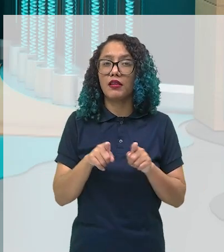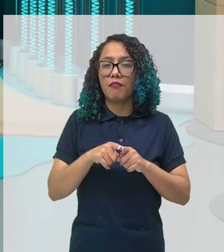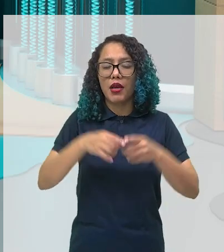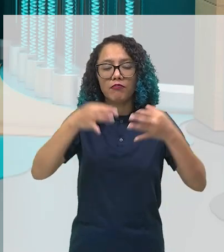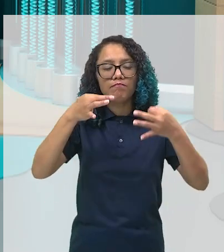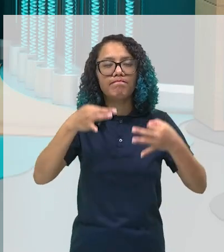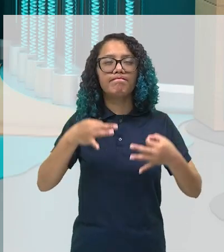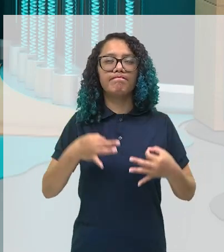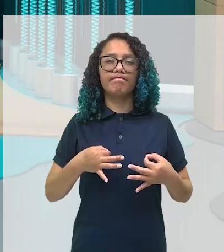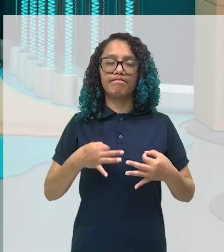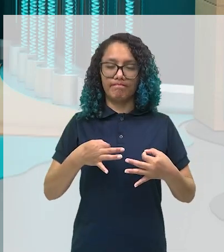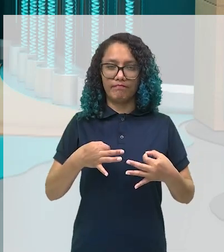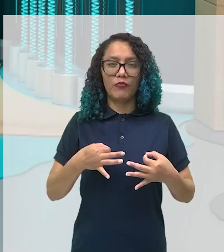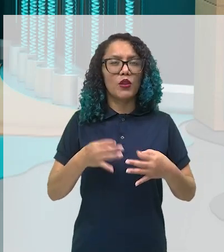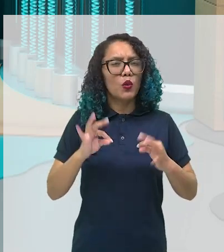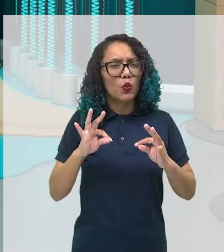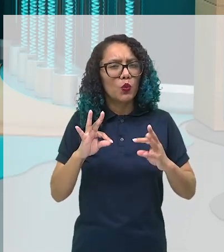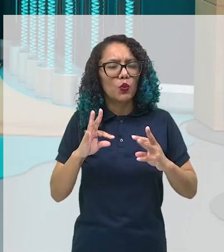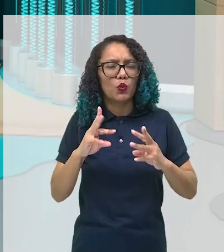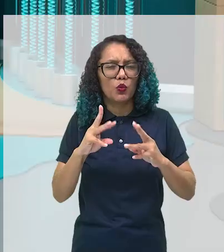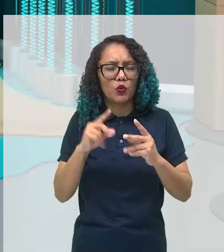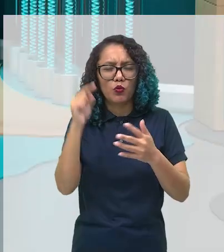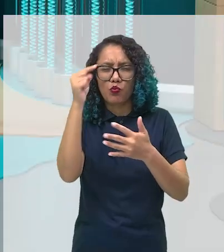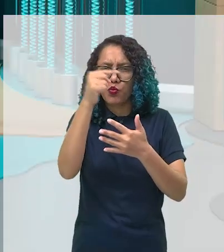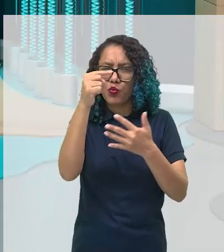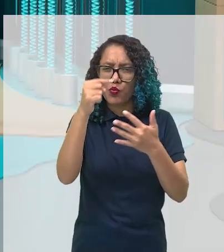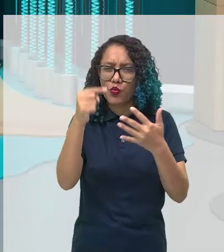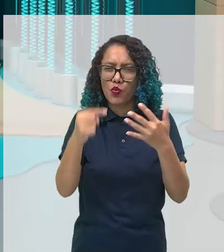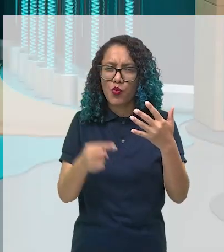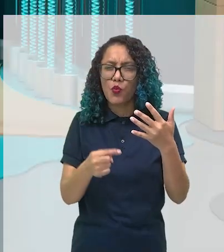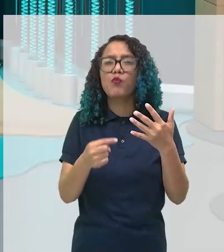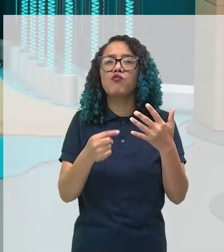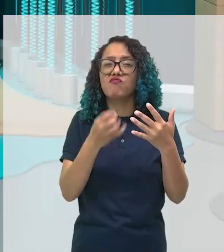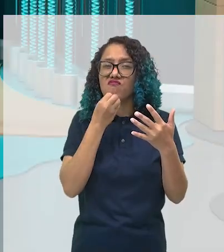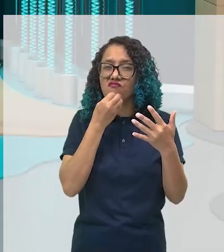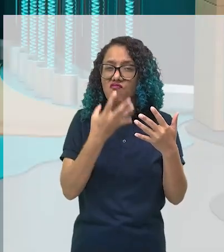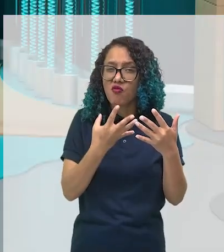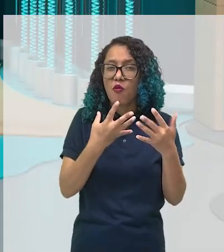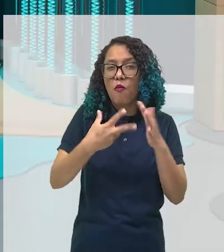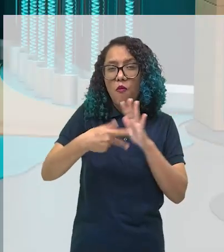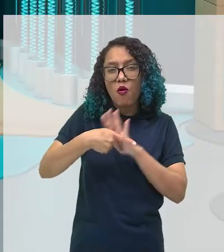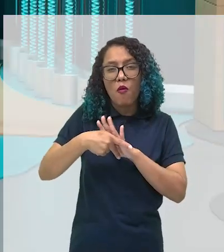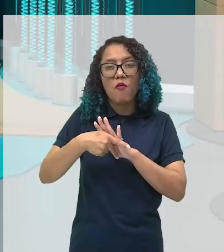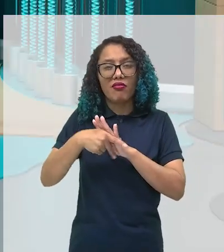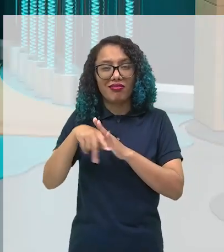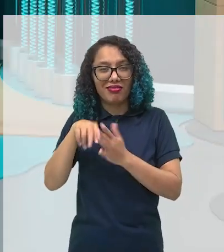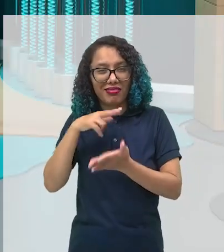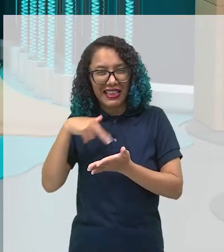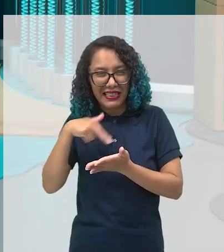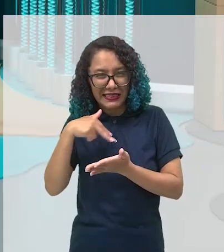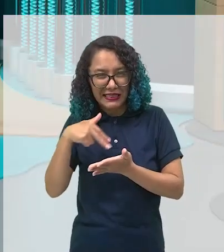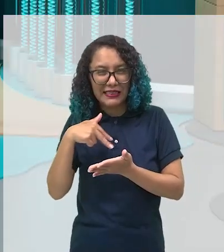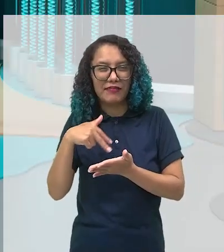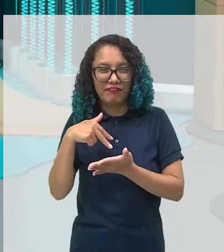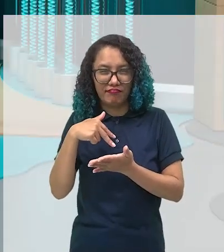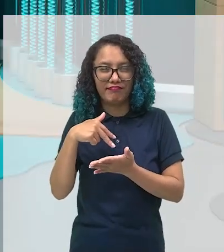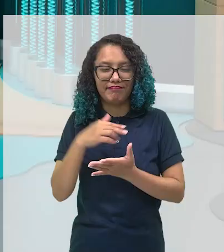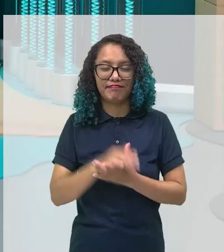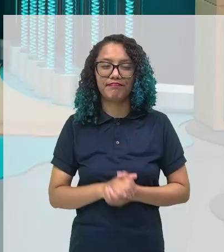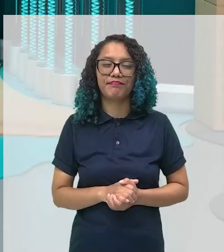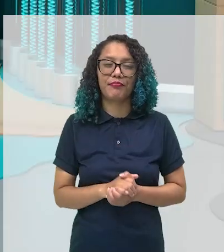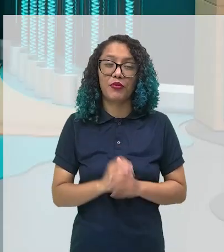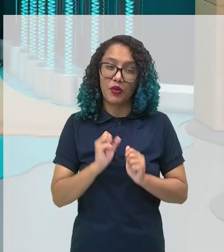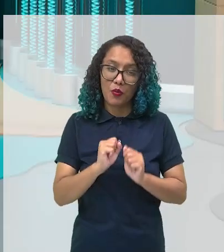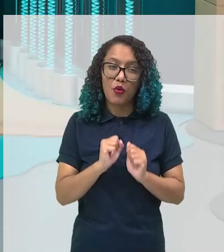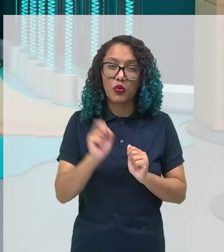íntegra. E aí, então, isso tudo é benefícios da prática da dança também, certo? Então, você pode levar isso para